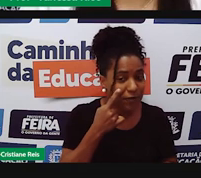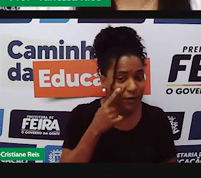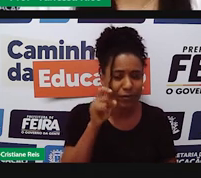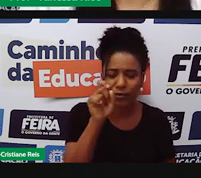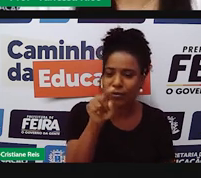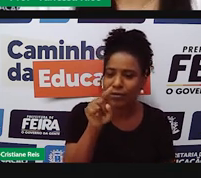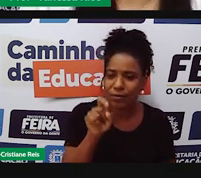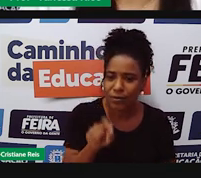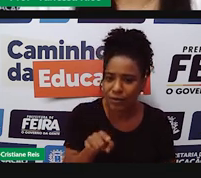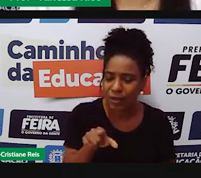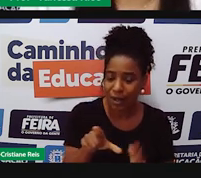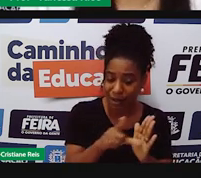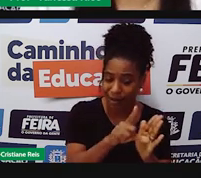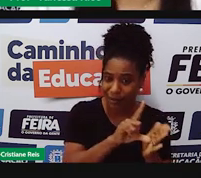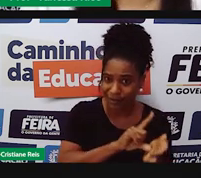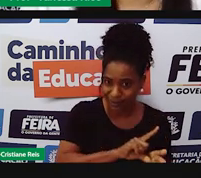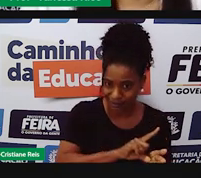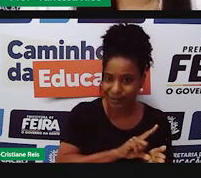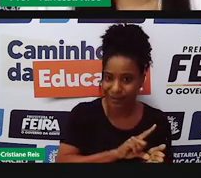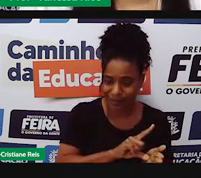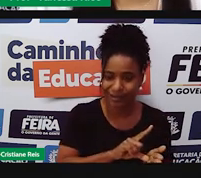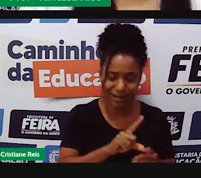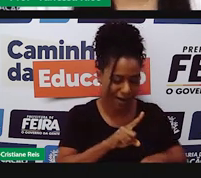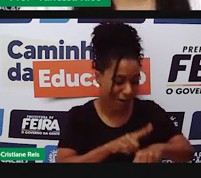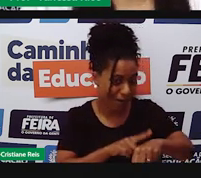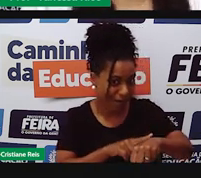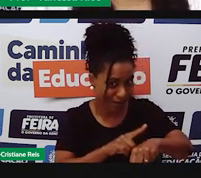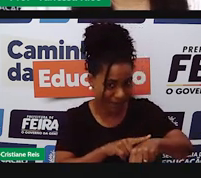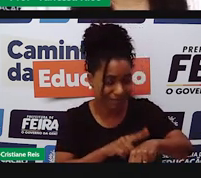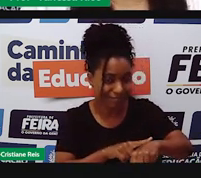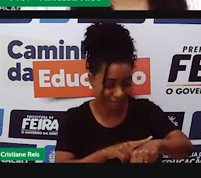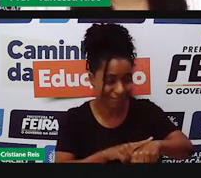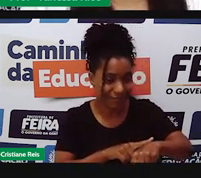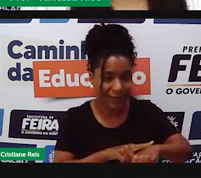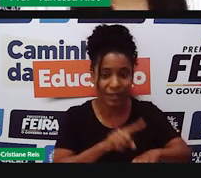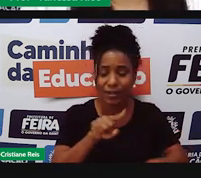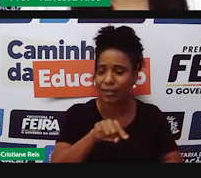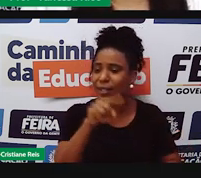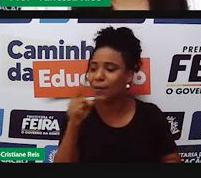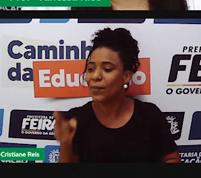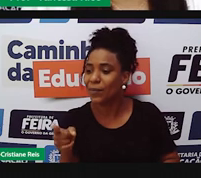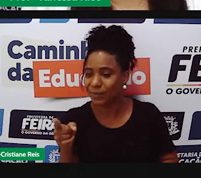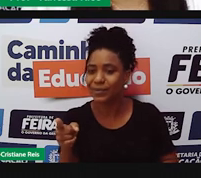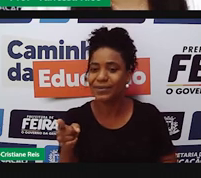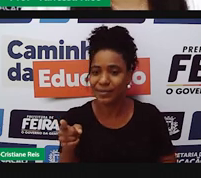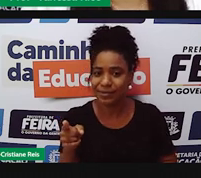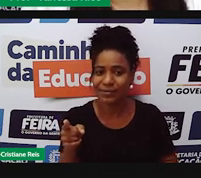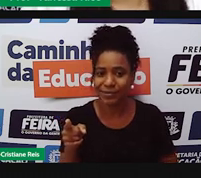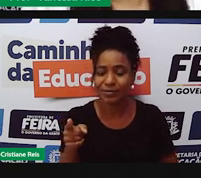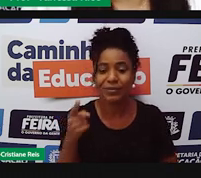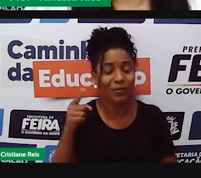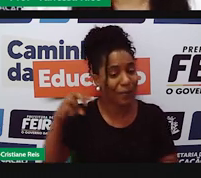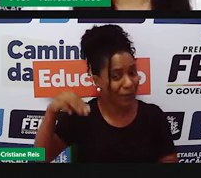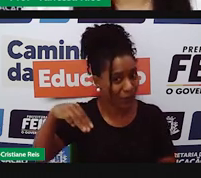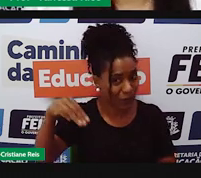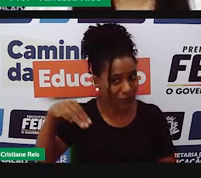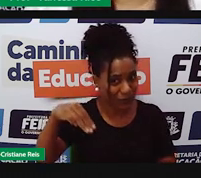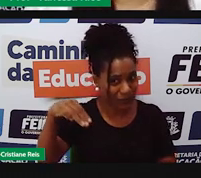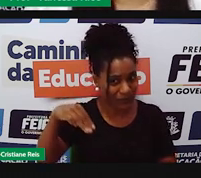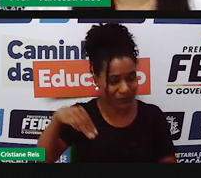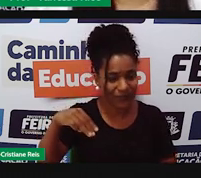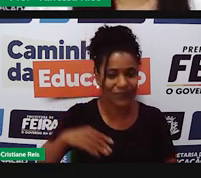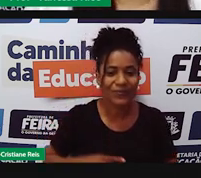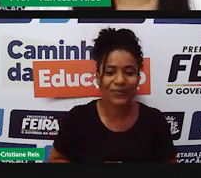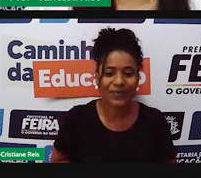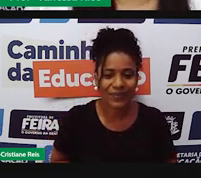meio, a gente identifica as horas. E o que está depois dos dois pontos, a gente identifica como minutos.